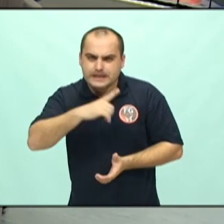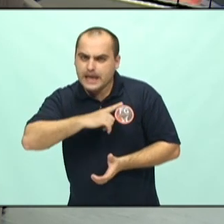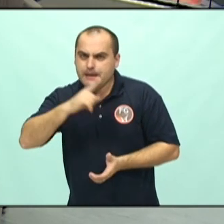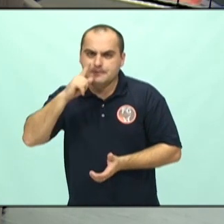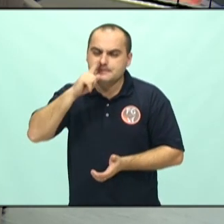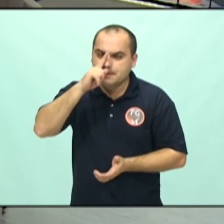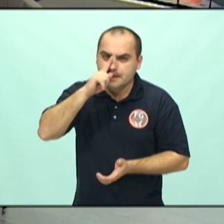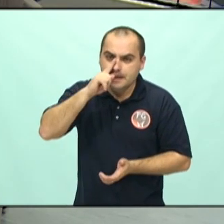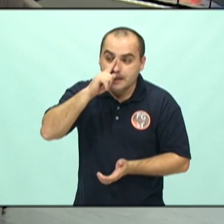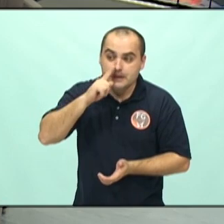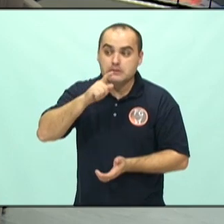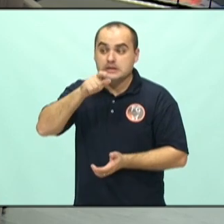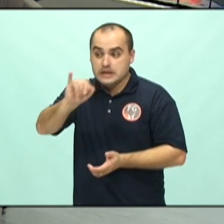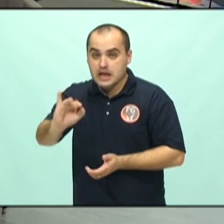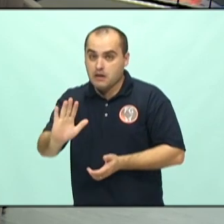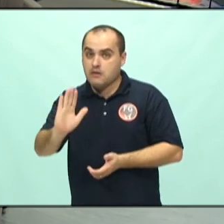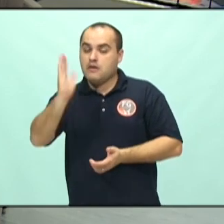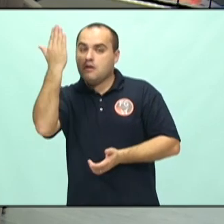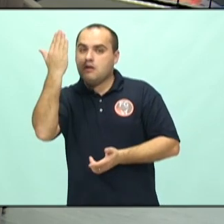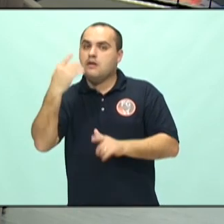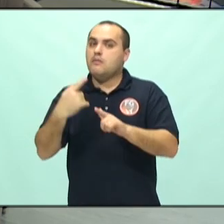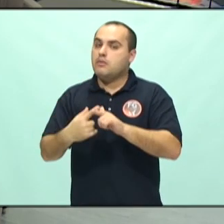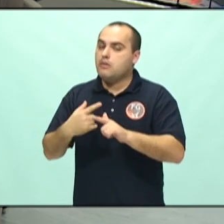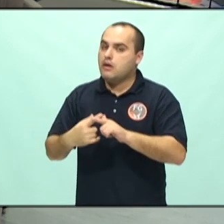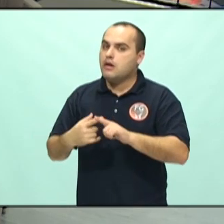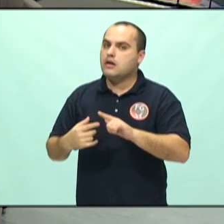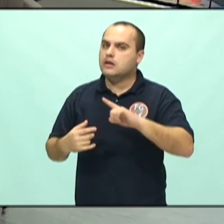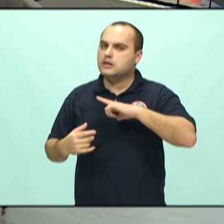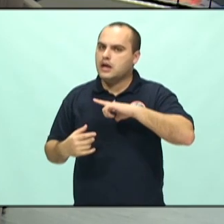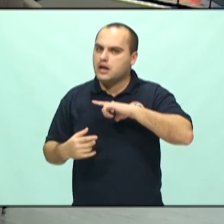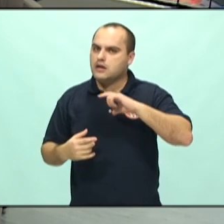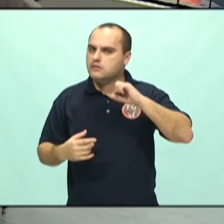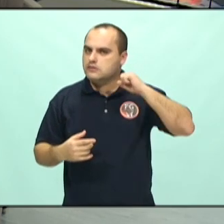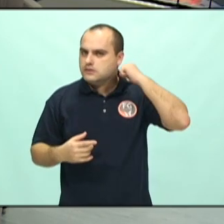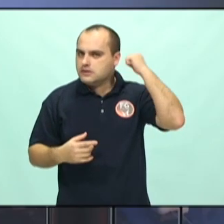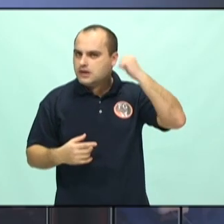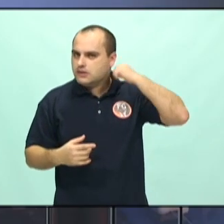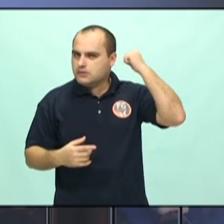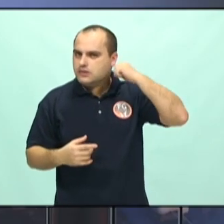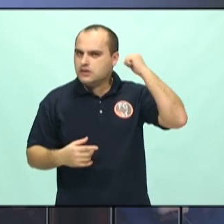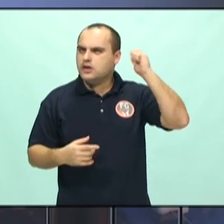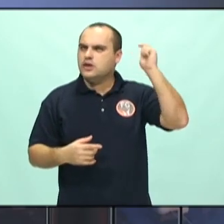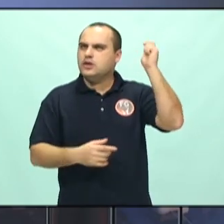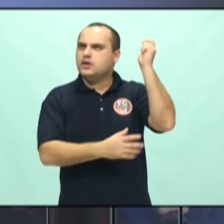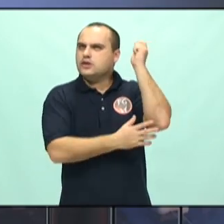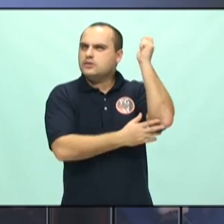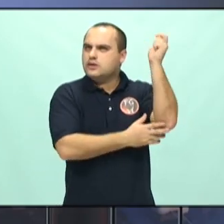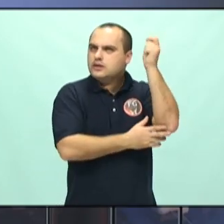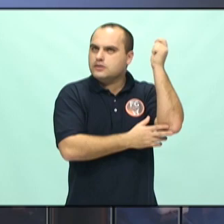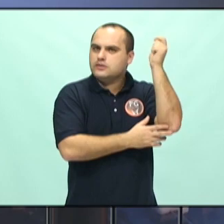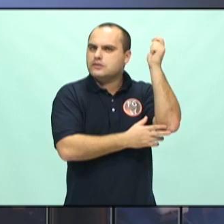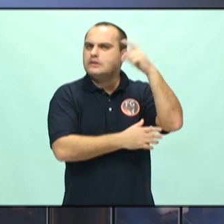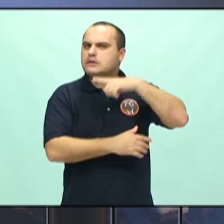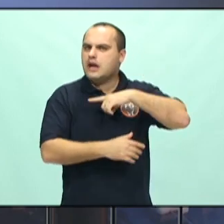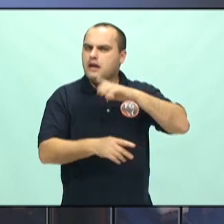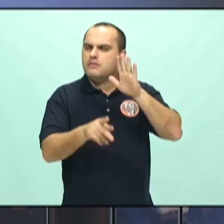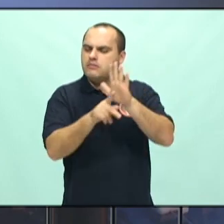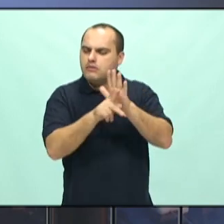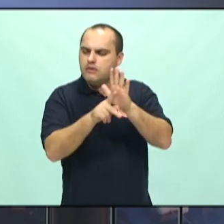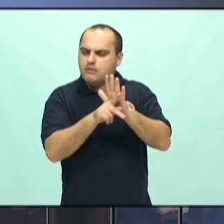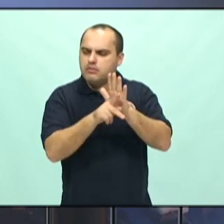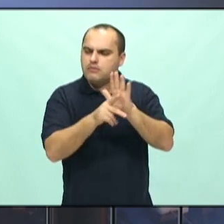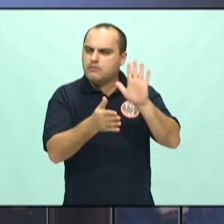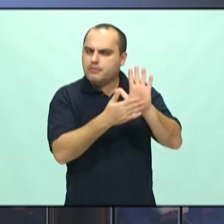disto realmente acontecer? Porque há uma iniciativa do senador Lazier Martins do Rio Grande do Sul, também com alguns critérios de avaliação ali